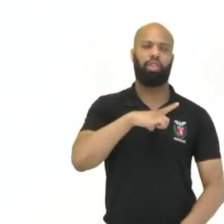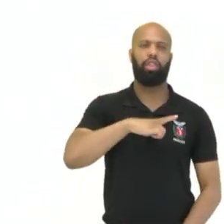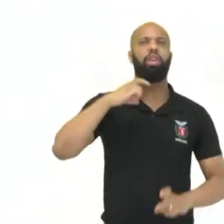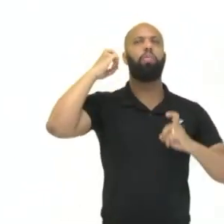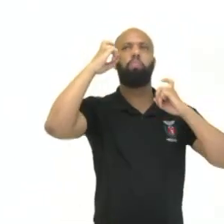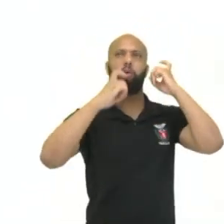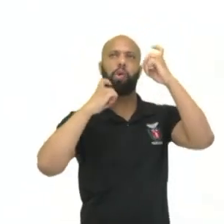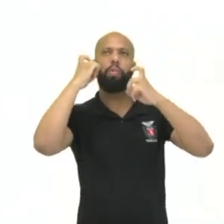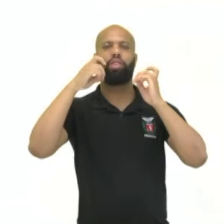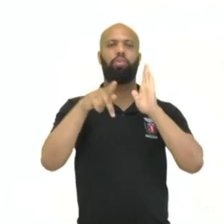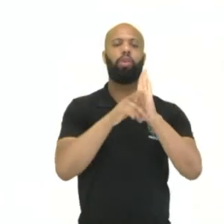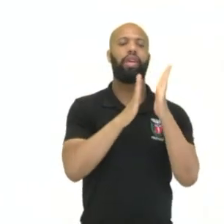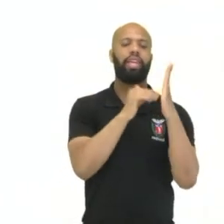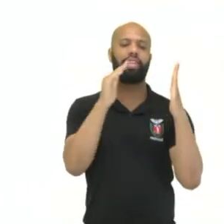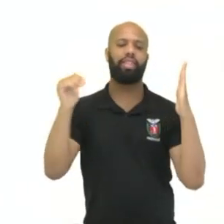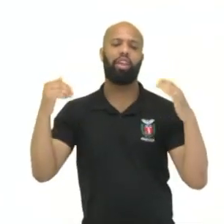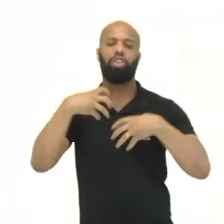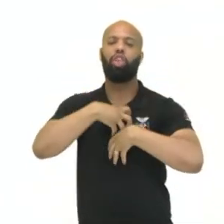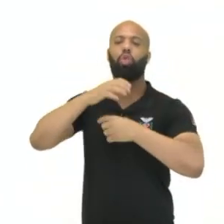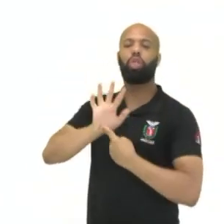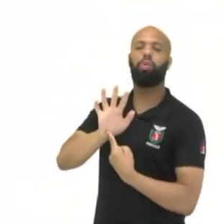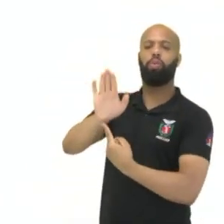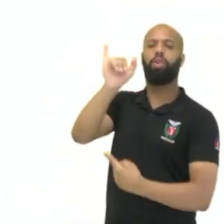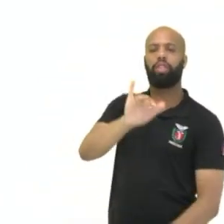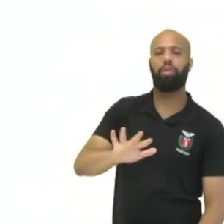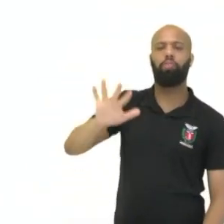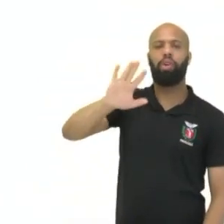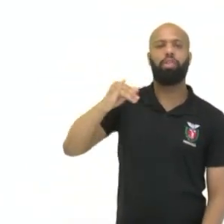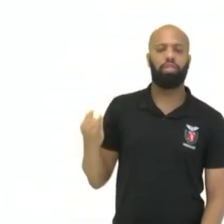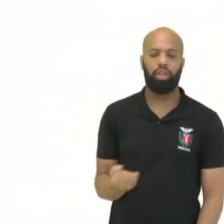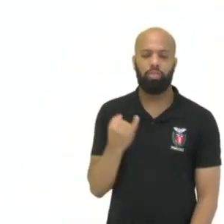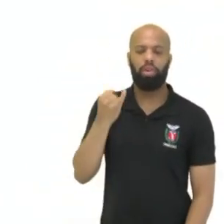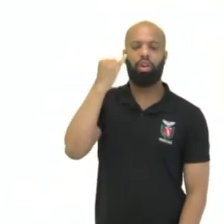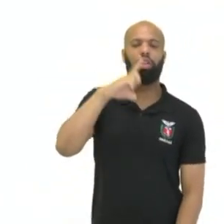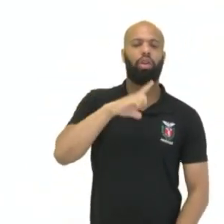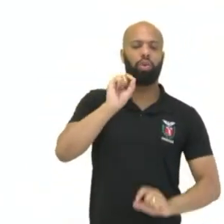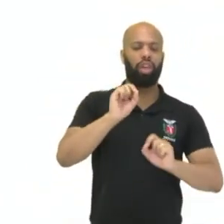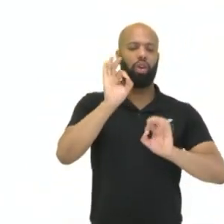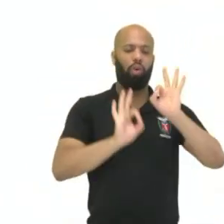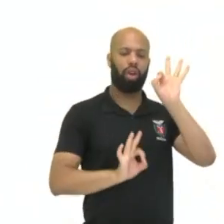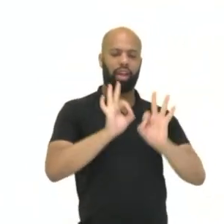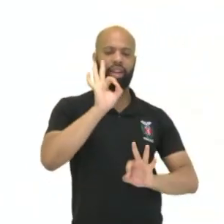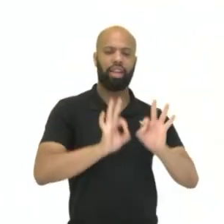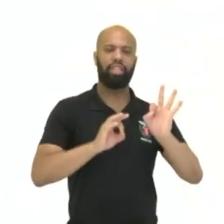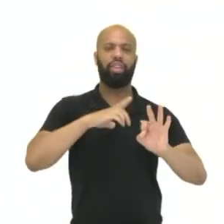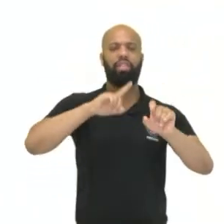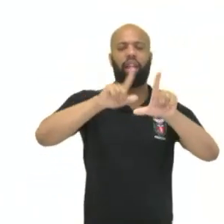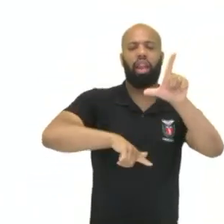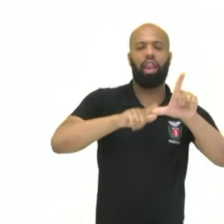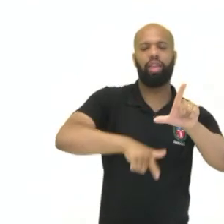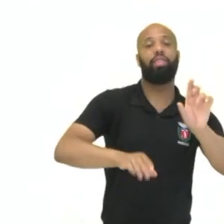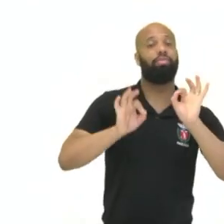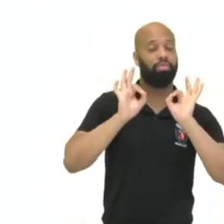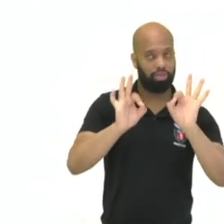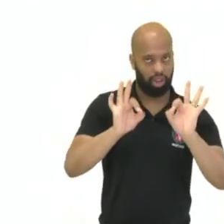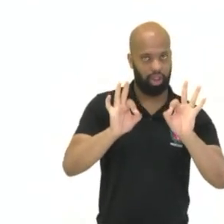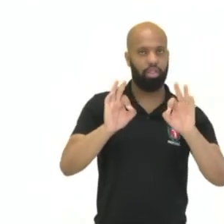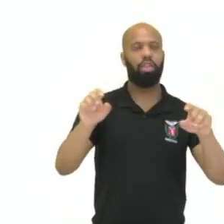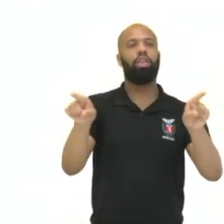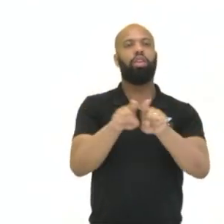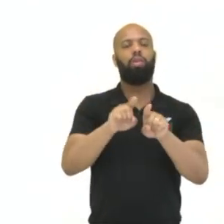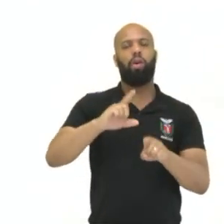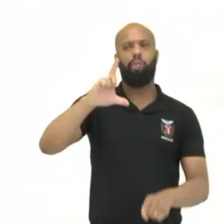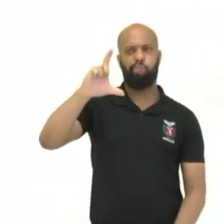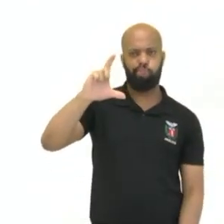preocupação estética, o que seria então? Precisa entrar a harmonia entre quem? Os tamanhos das letras, né? O tamanho da fonte,